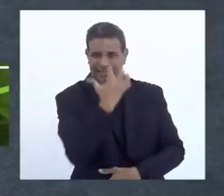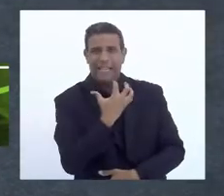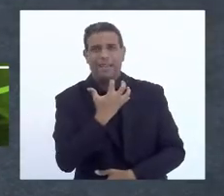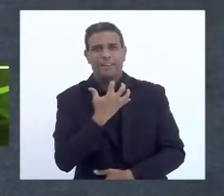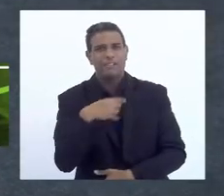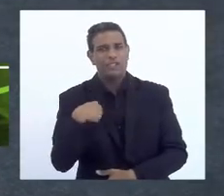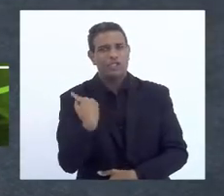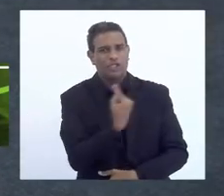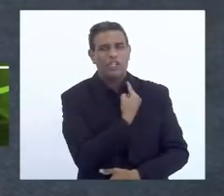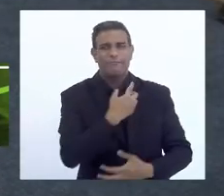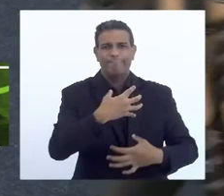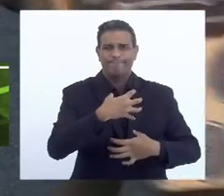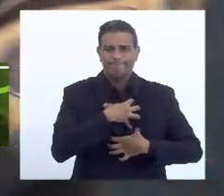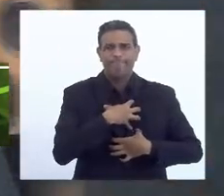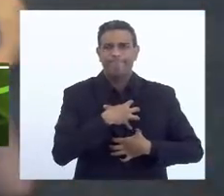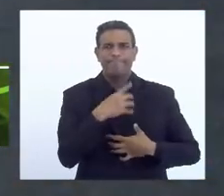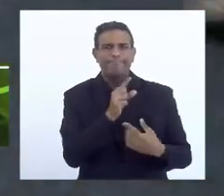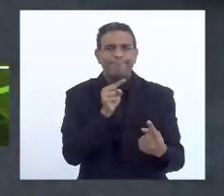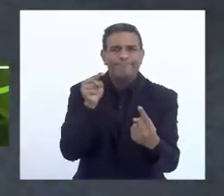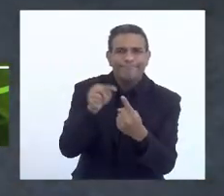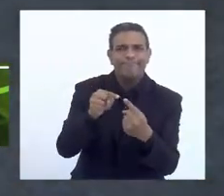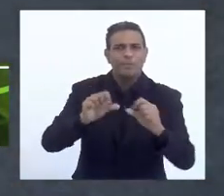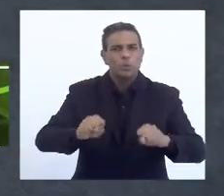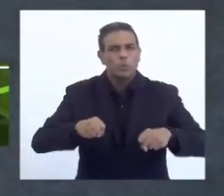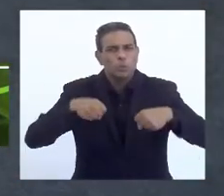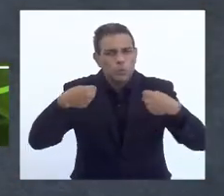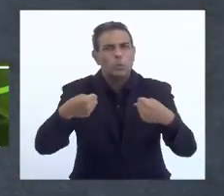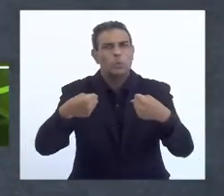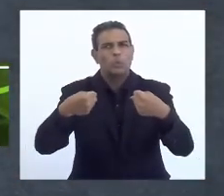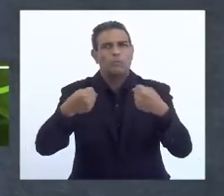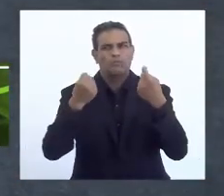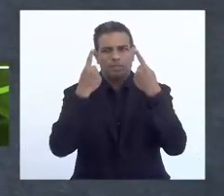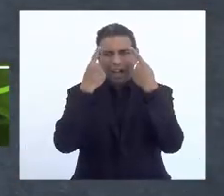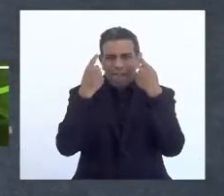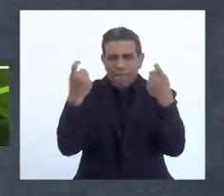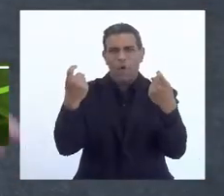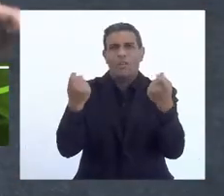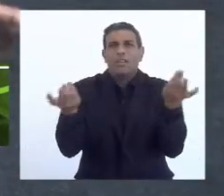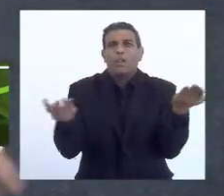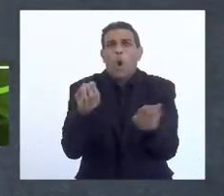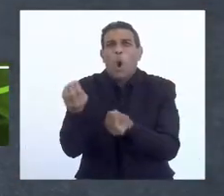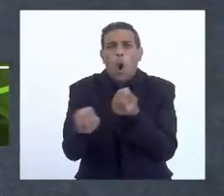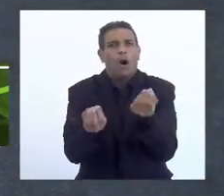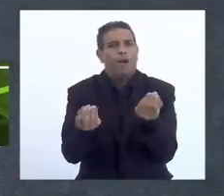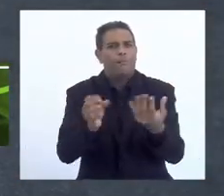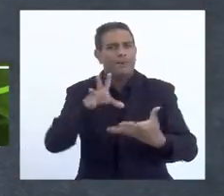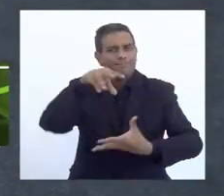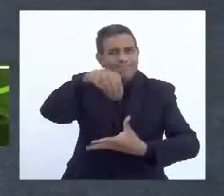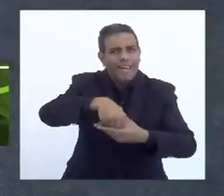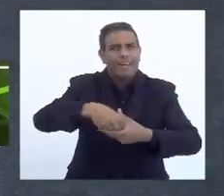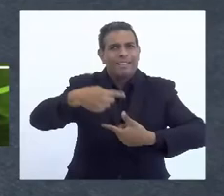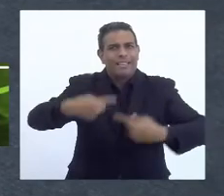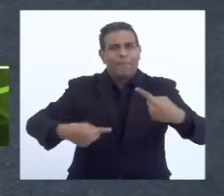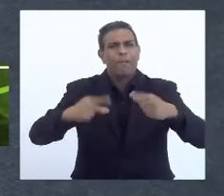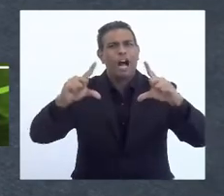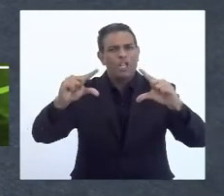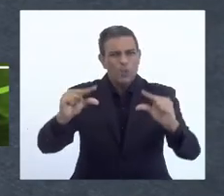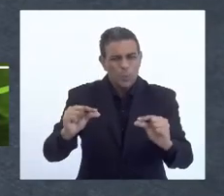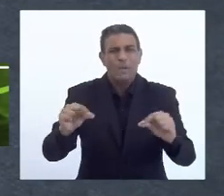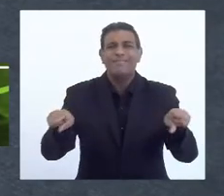necessária, não só para enfrentar a violência contra mulheres na política, mas,